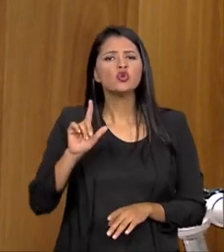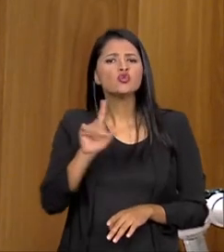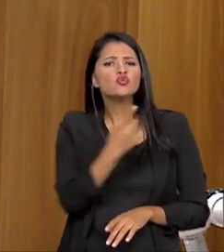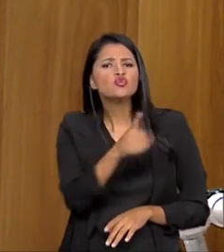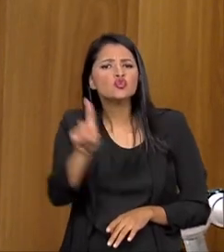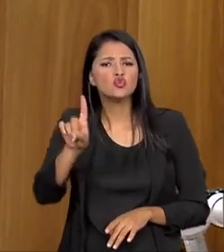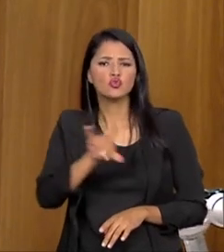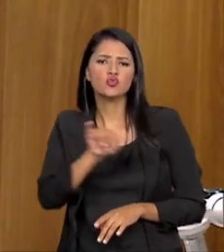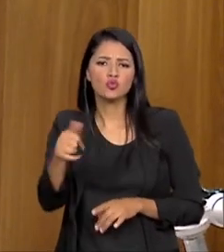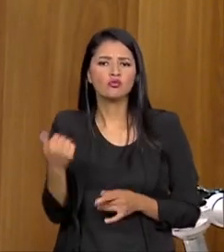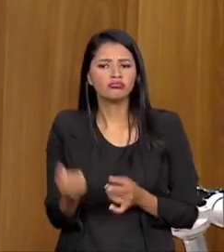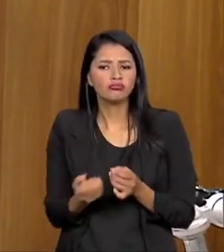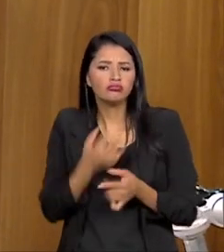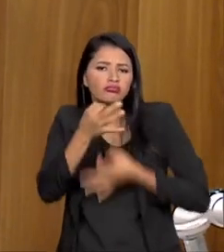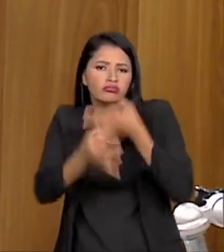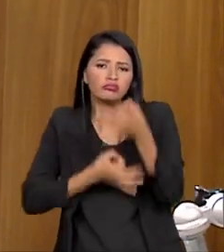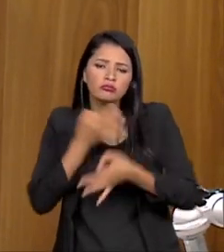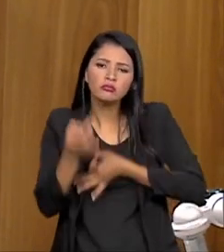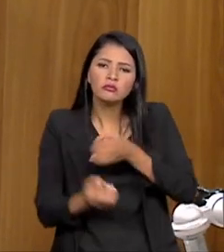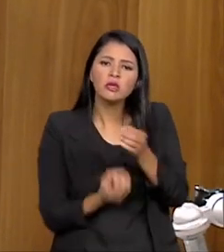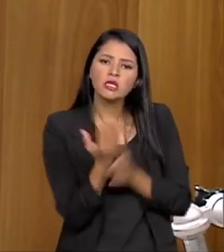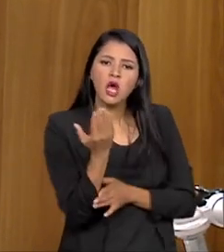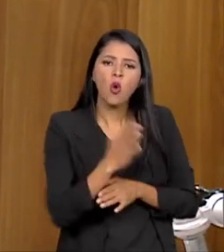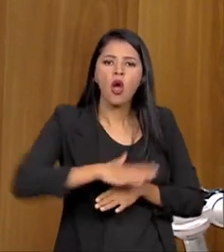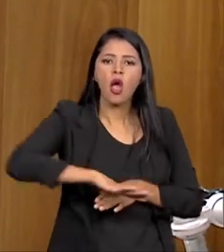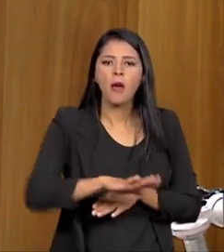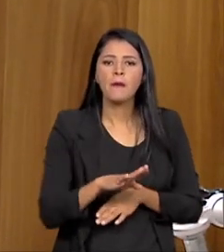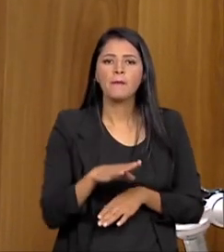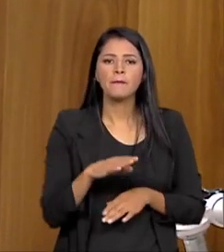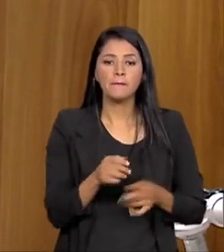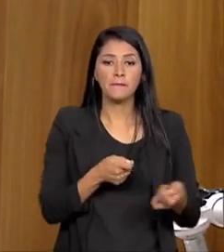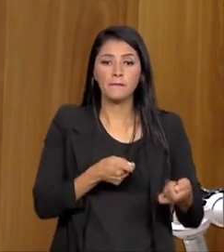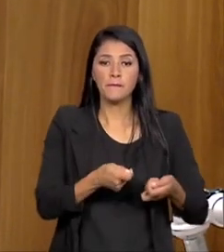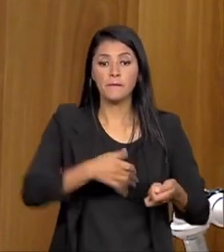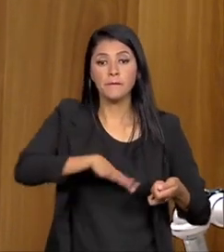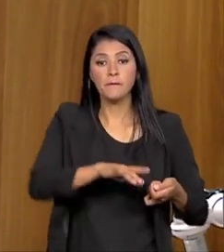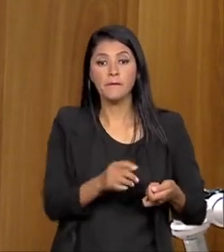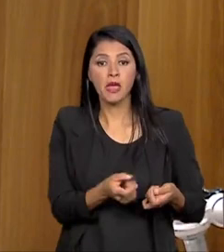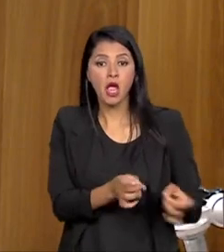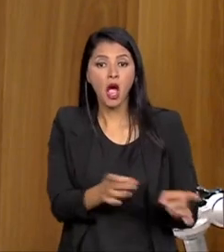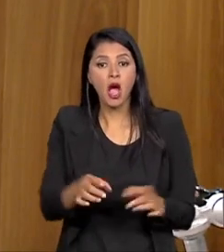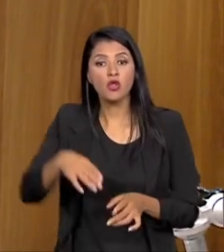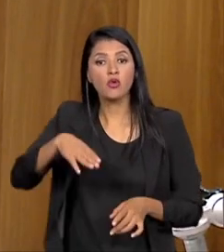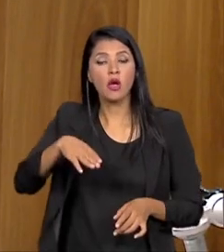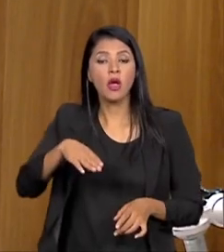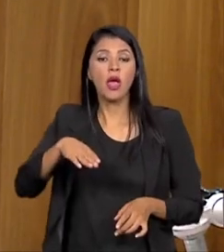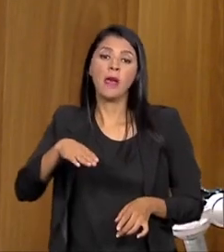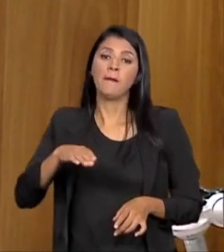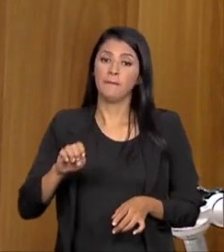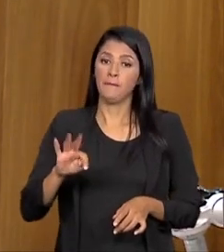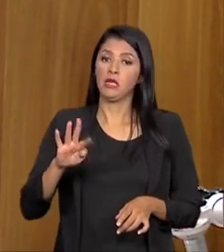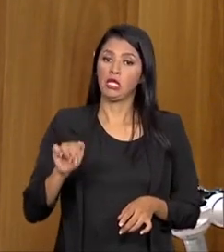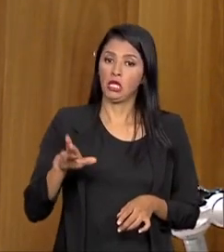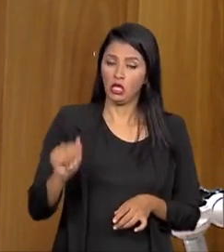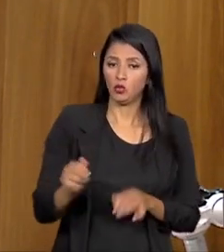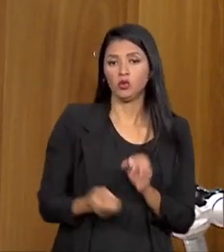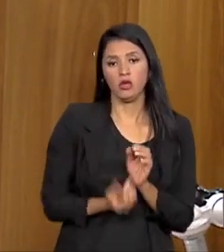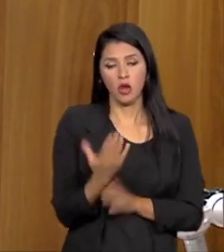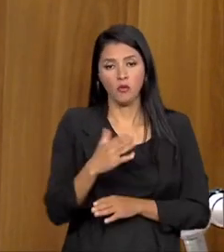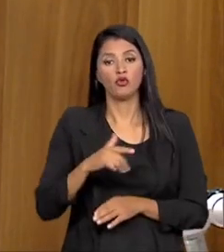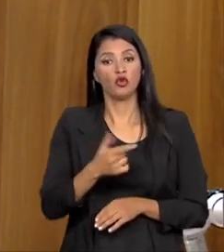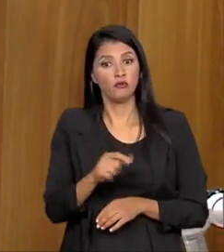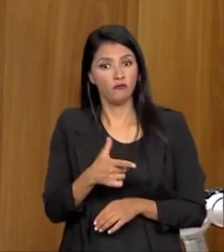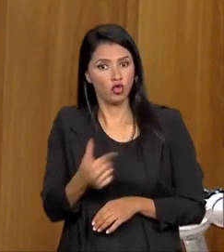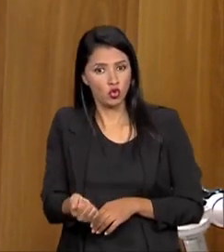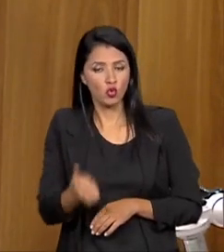a sugestão da criação de um mercado de metano nos criamos o Mercado Global de carbono em 2021 na COP 26